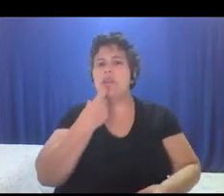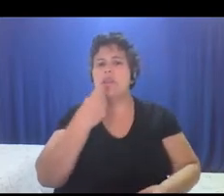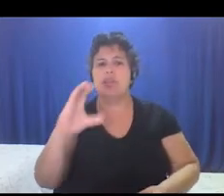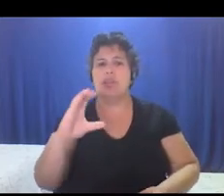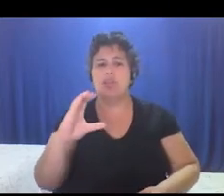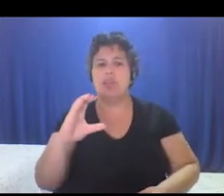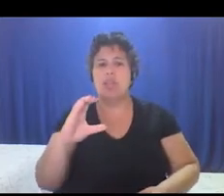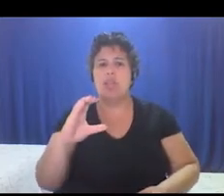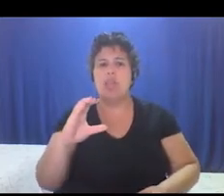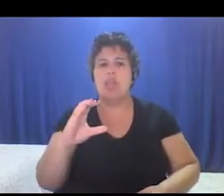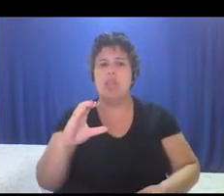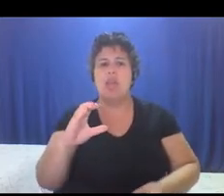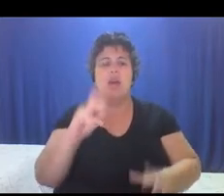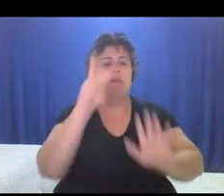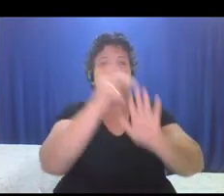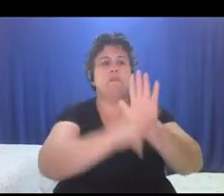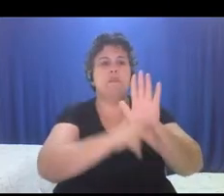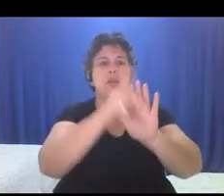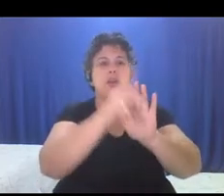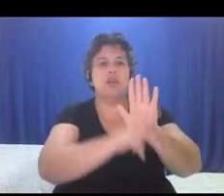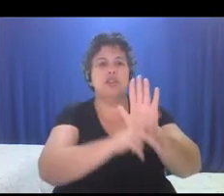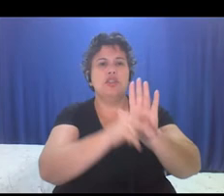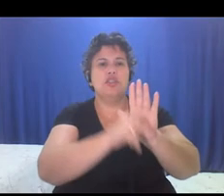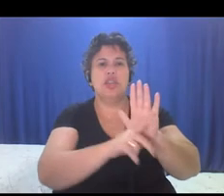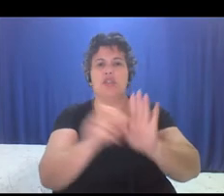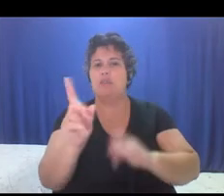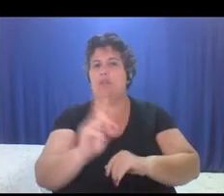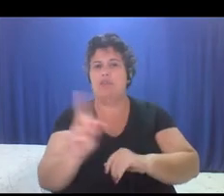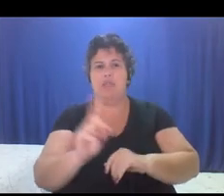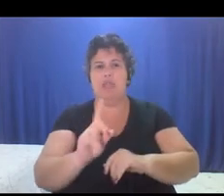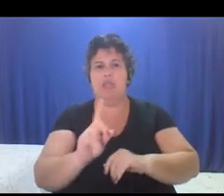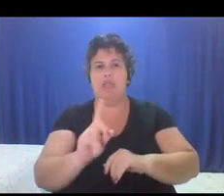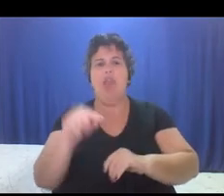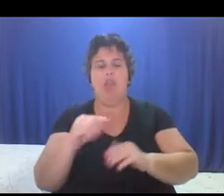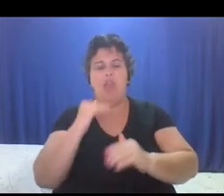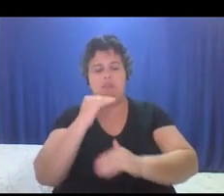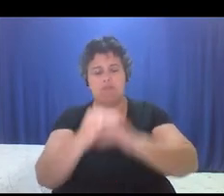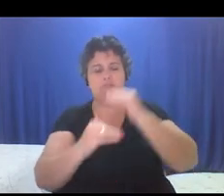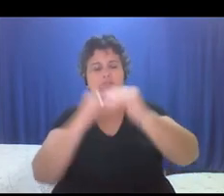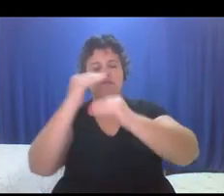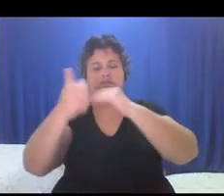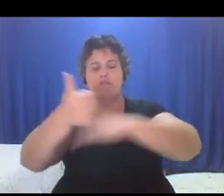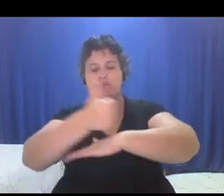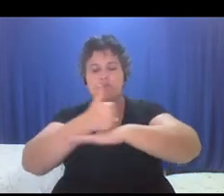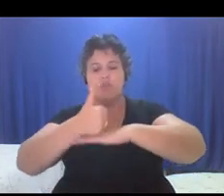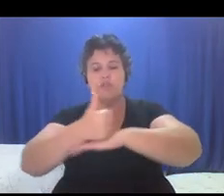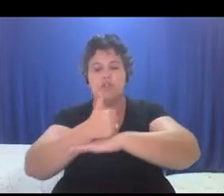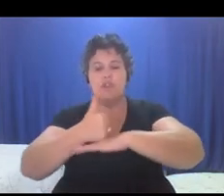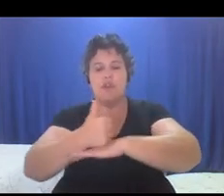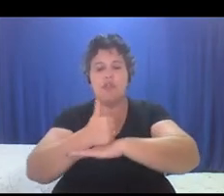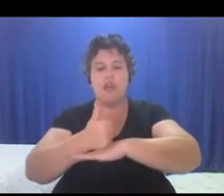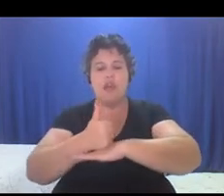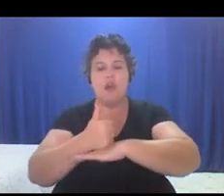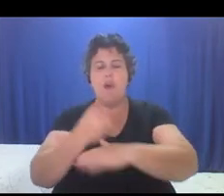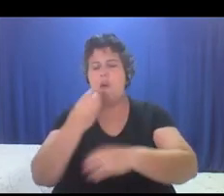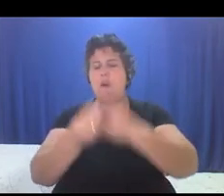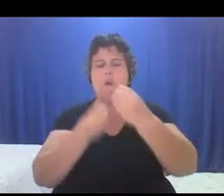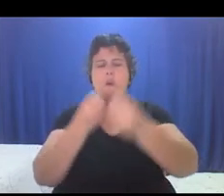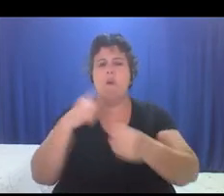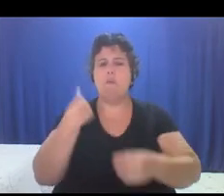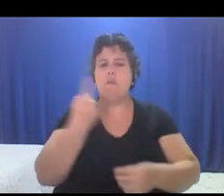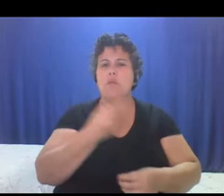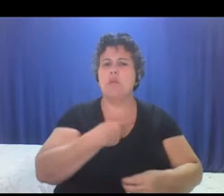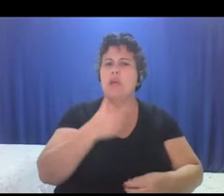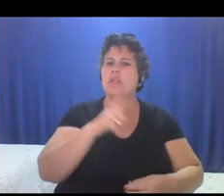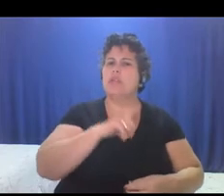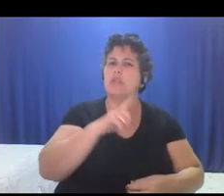projeto, é carreira, né? E eu acho que a gente poderia puxar um pouquinho, leva isso